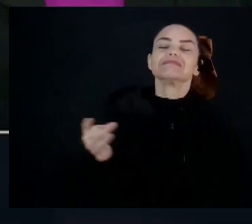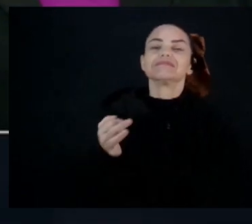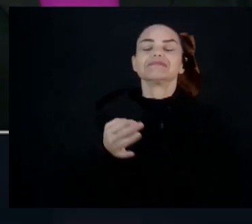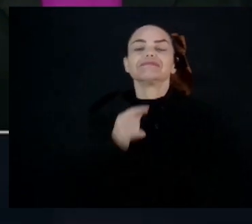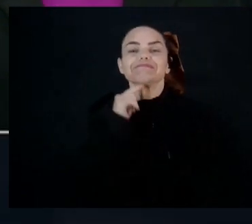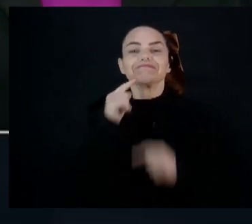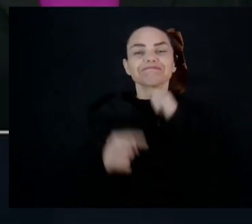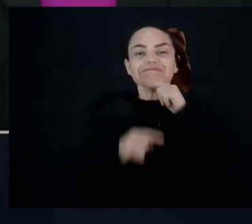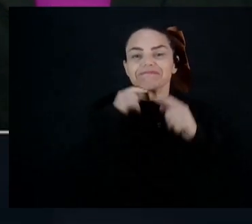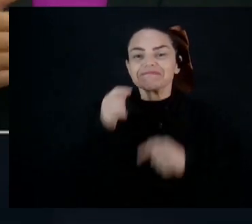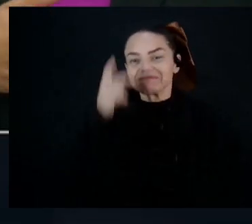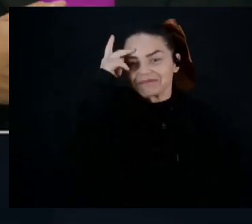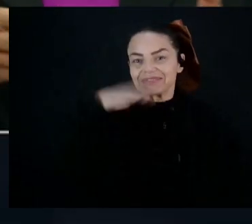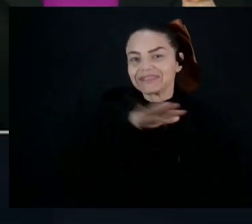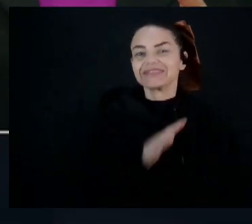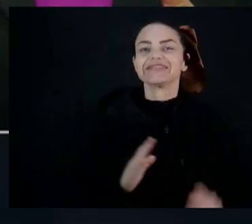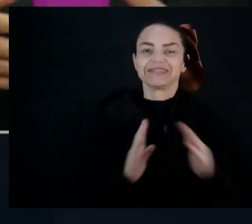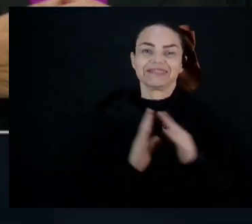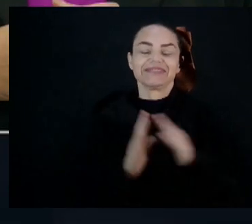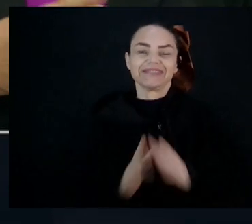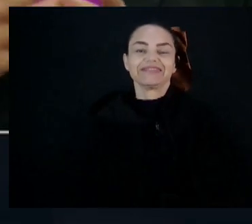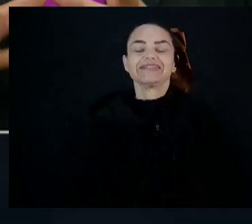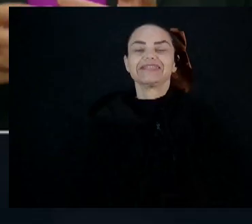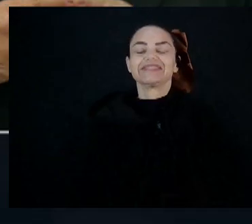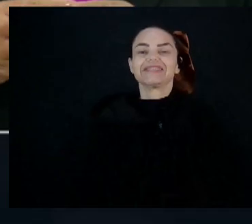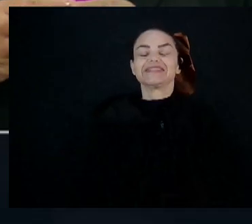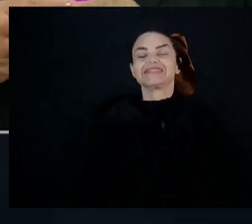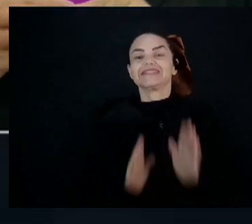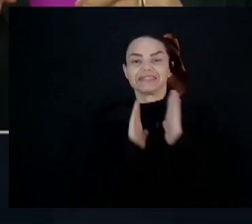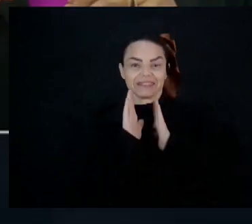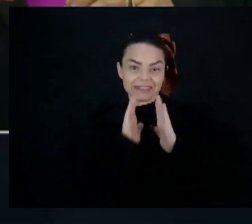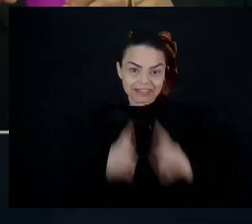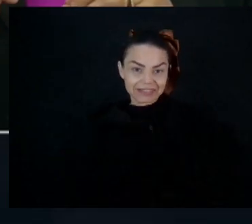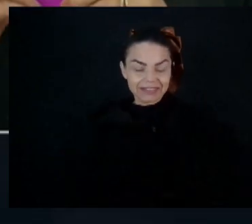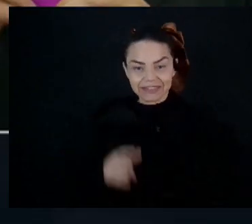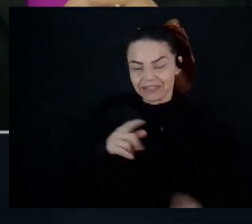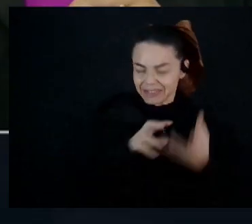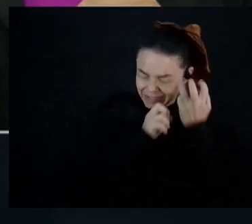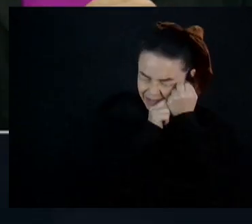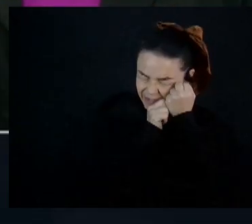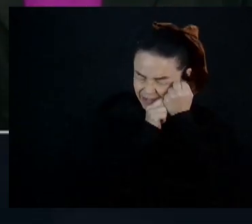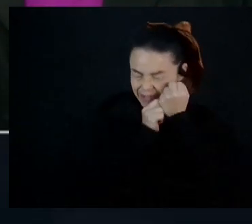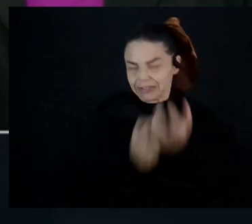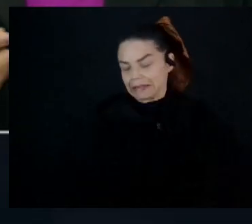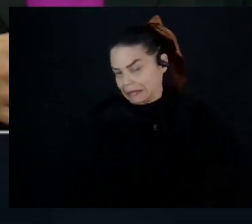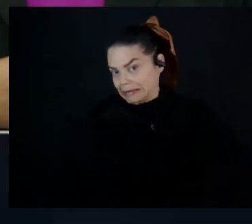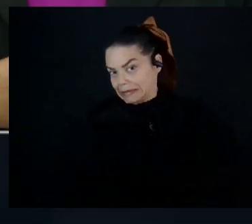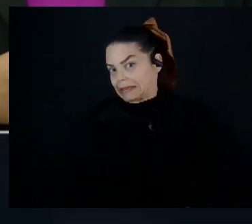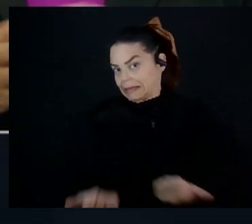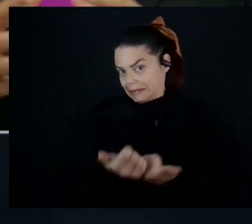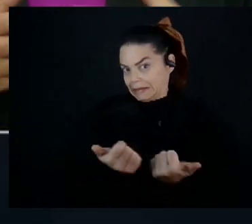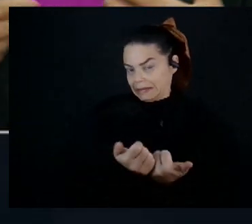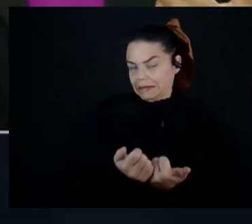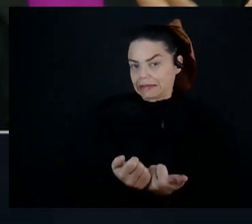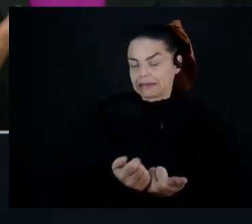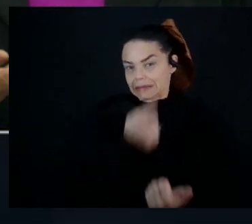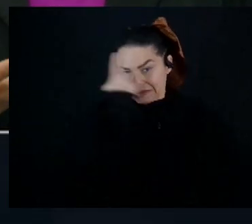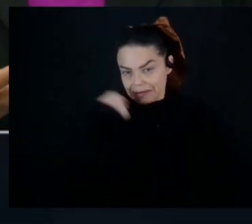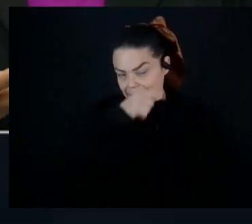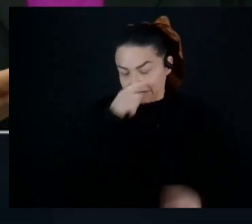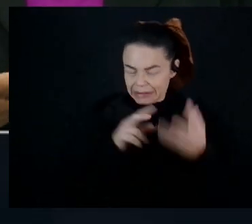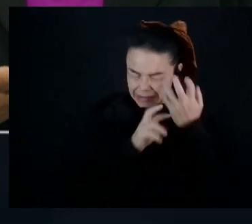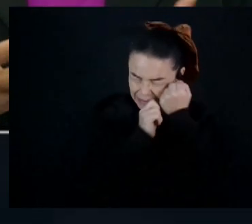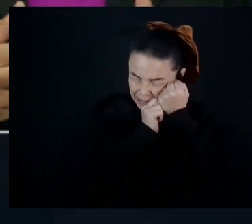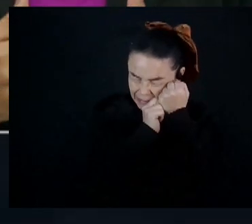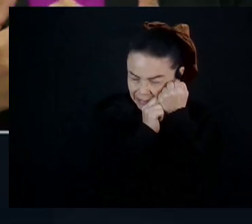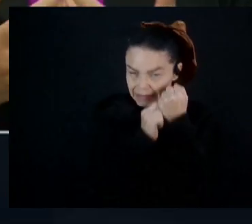pessoal de casa referente ao nosso tempo e ao nosso sono. Você tem roubado, né, horas de sono para viver um ócio,